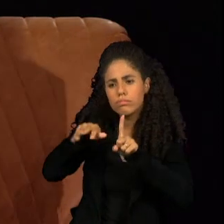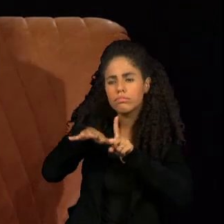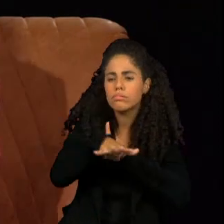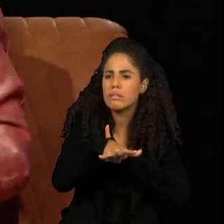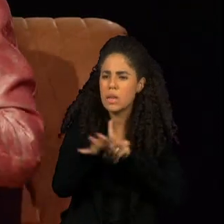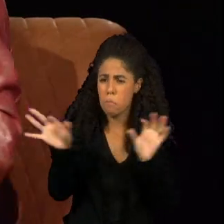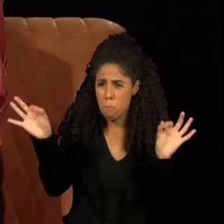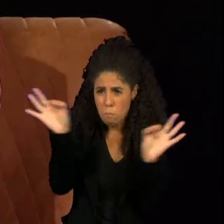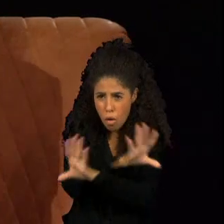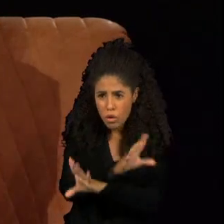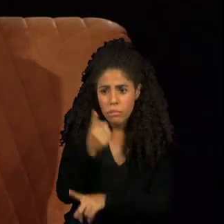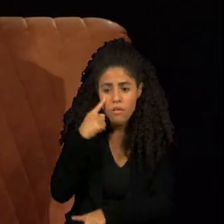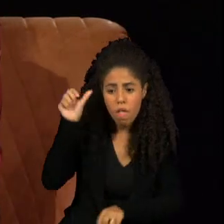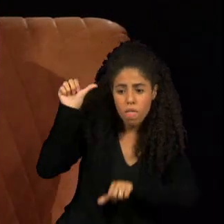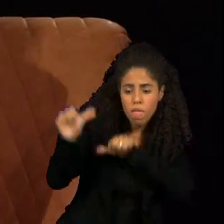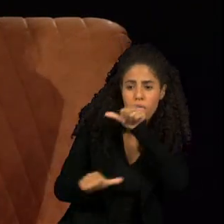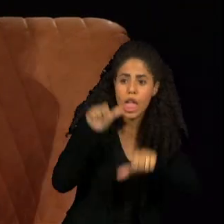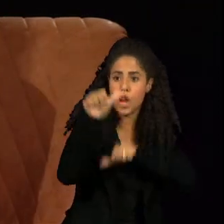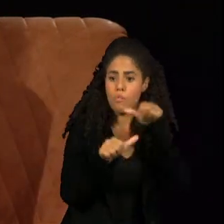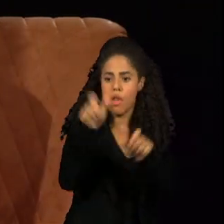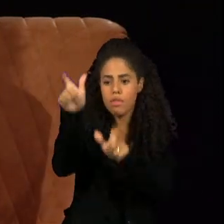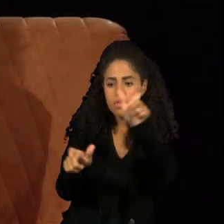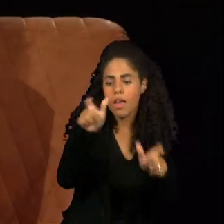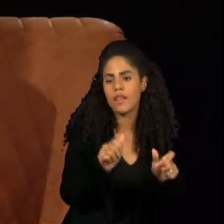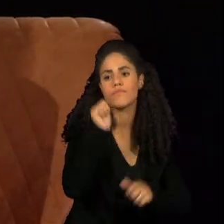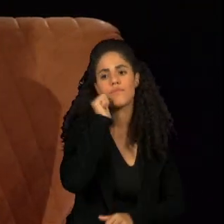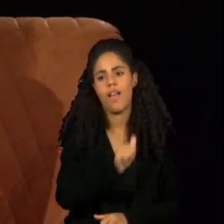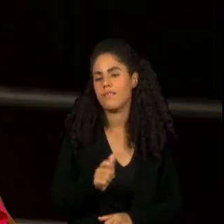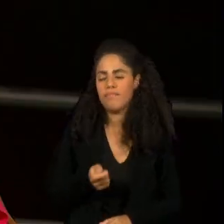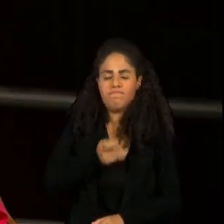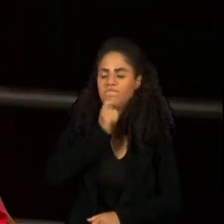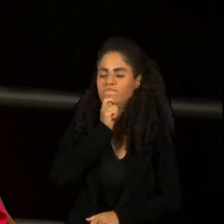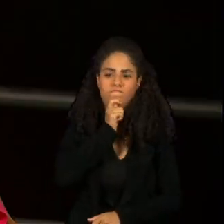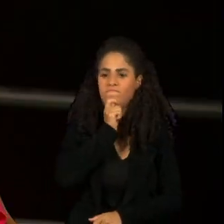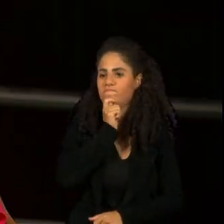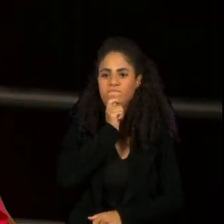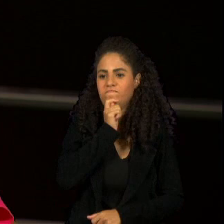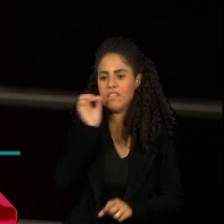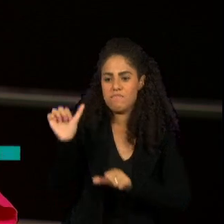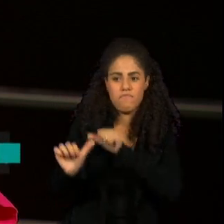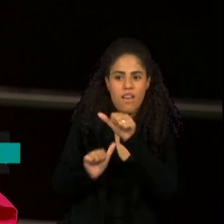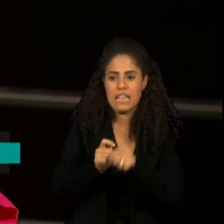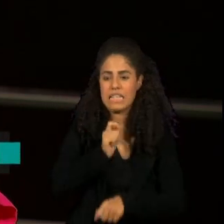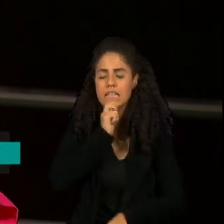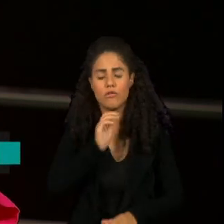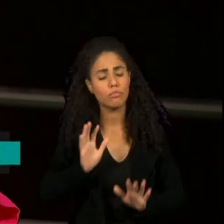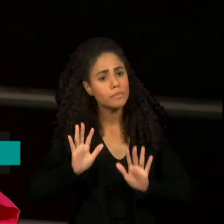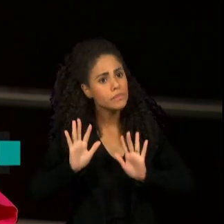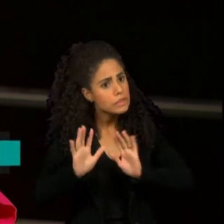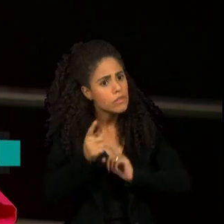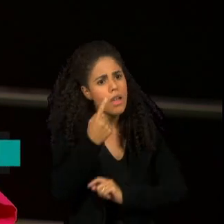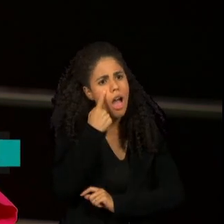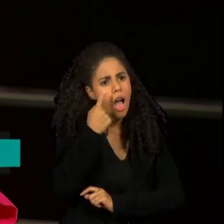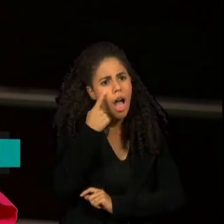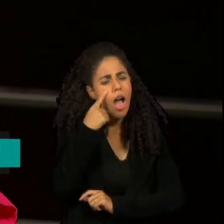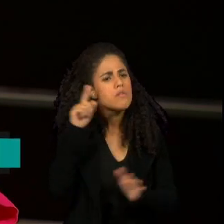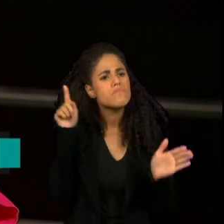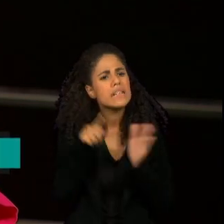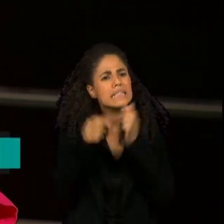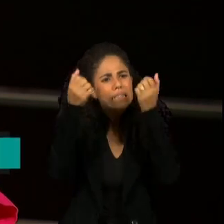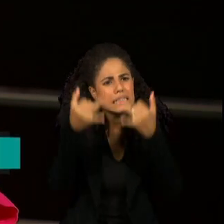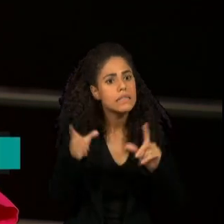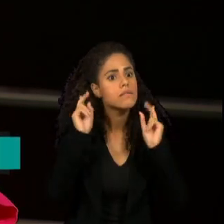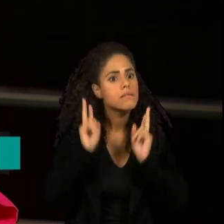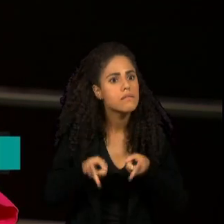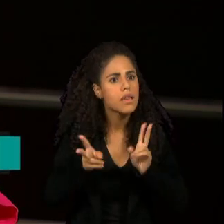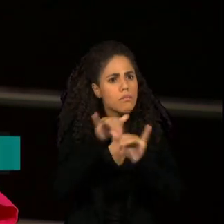preparada, né, para essa mudança que aconteceu. E você costuma dizer que você e o Glauber eram um casal